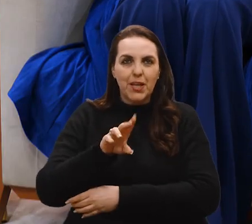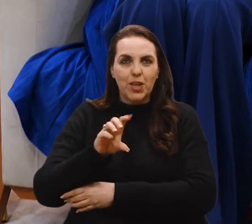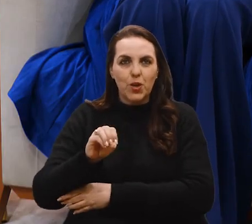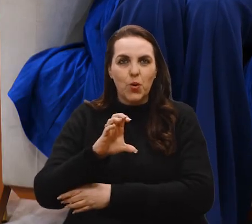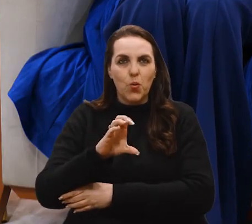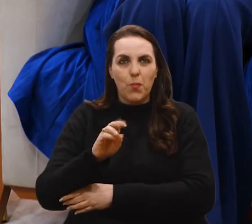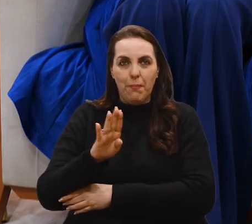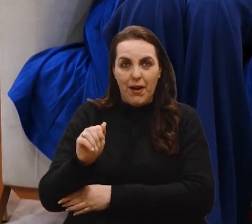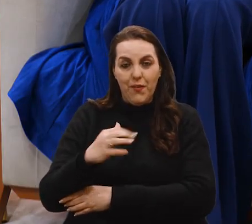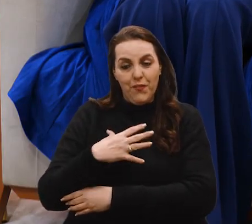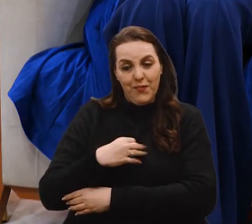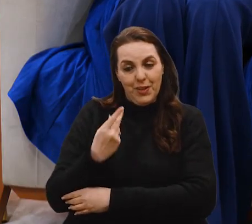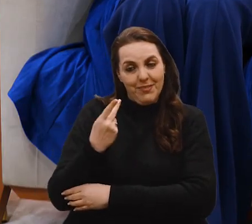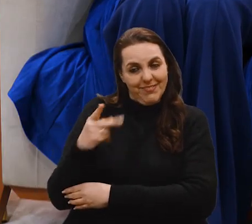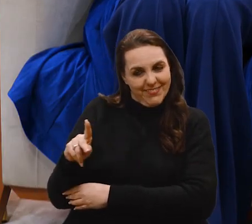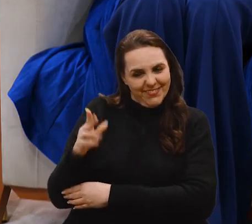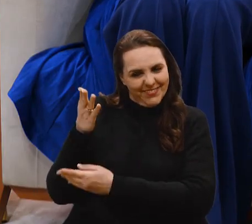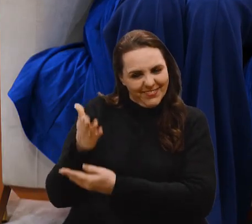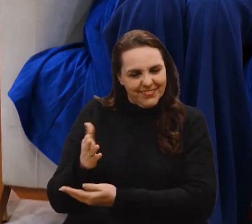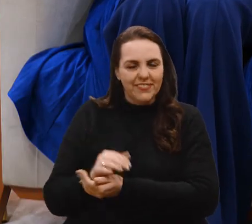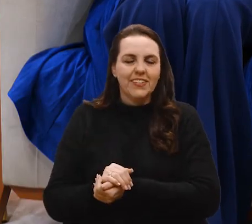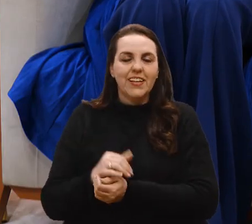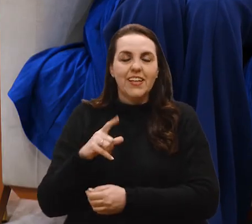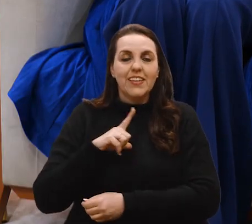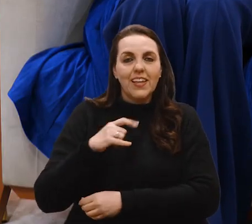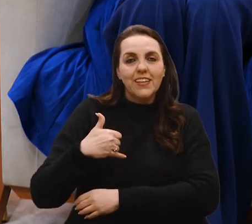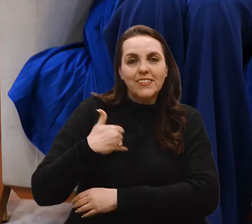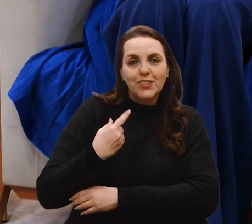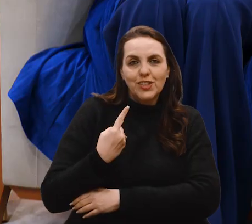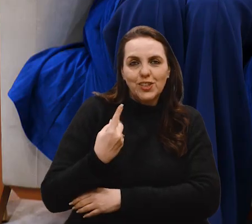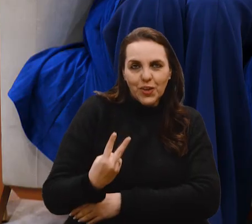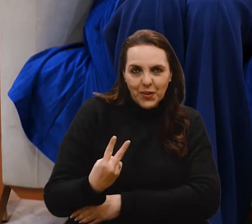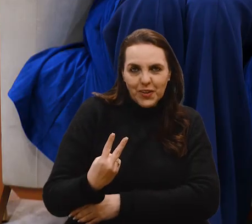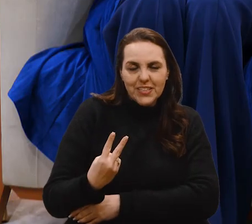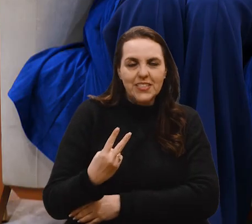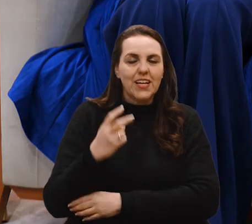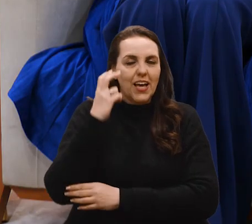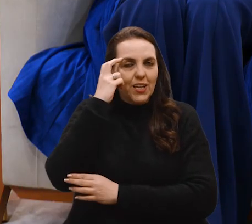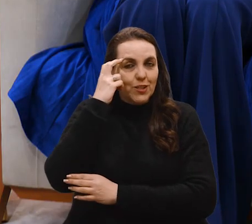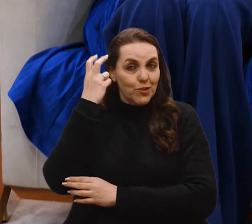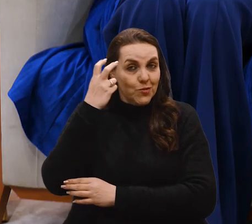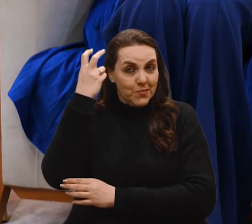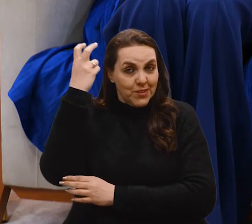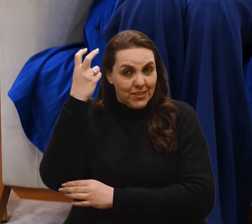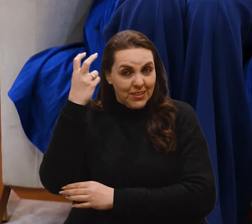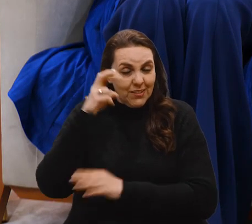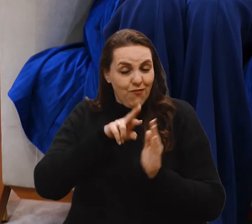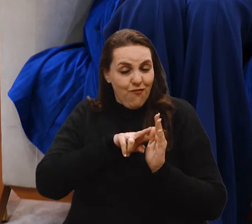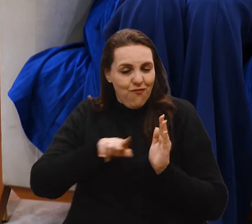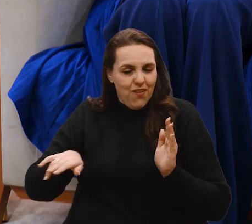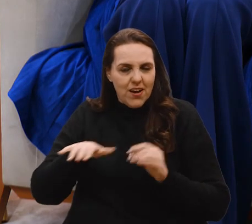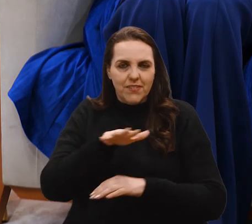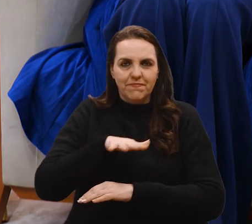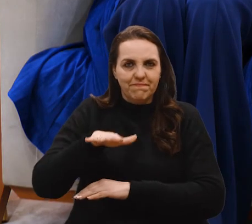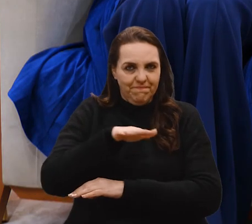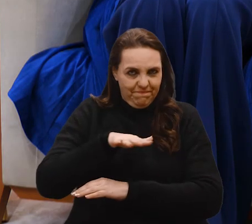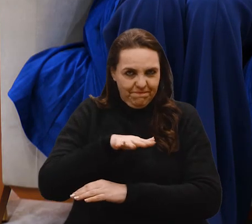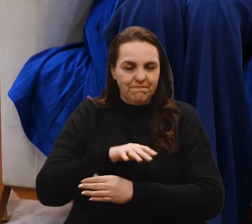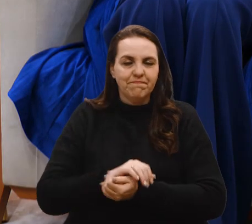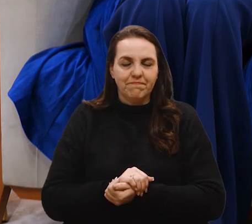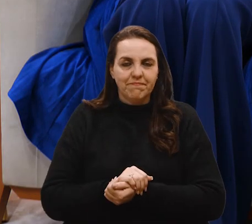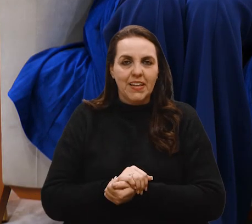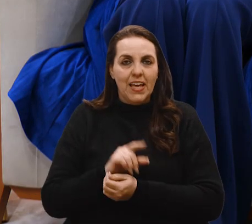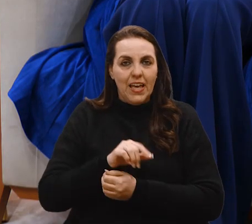Cuba, filho da Veridiana, que tem 12 anos, é superdotado em multiáreas, que fala,